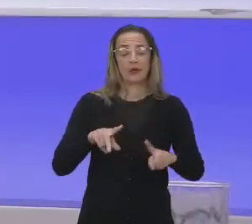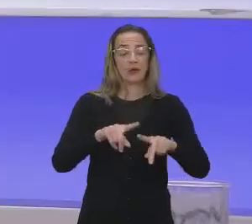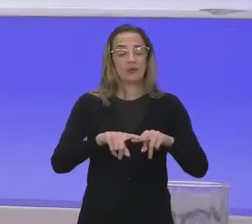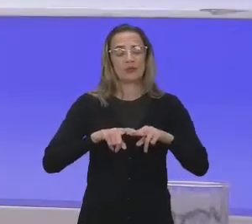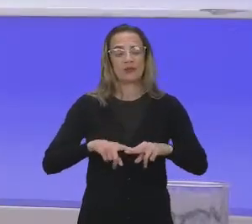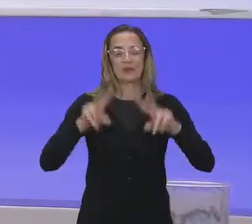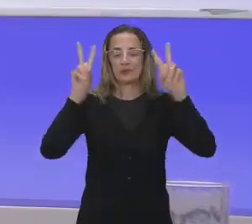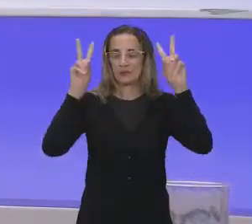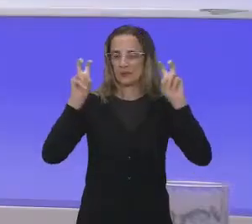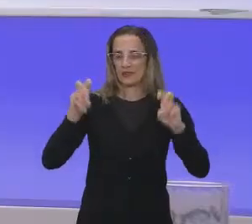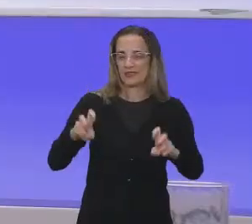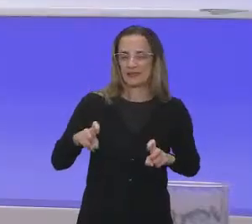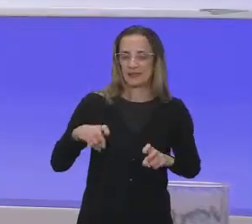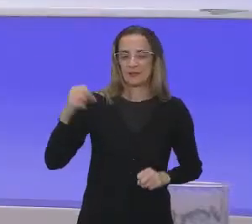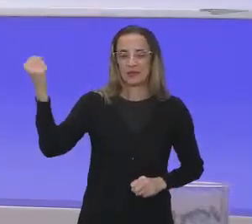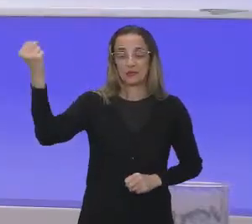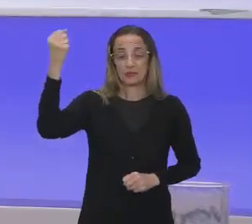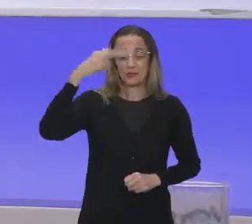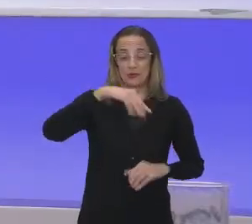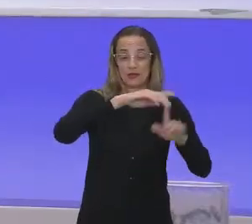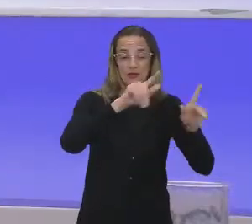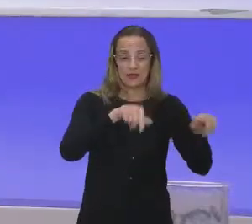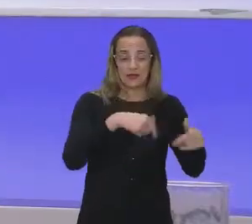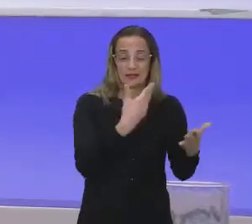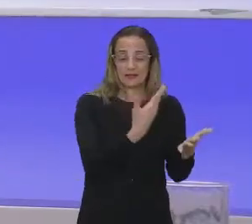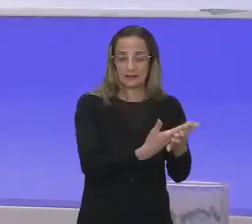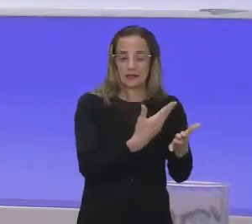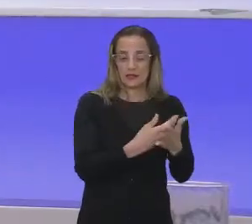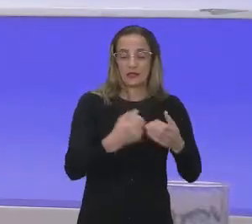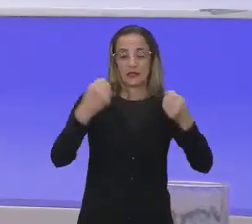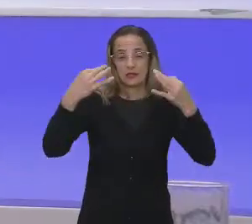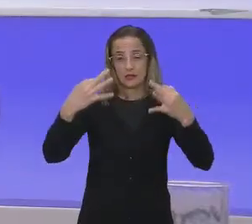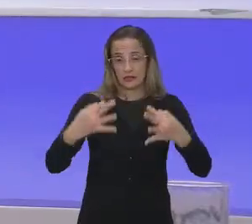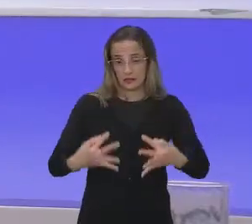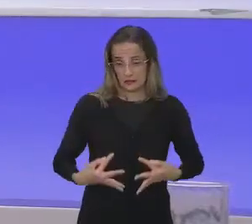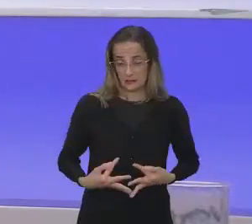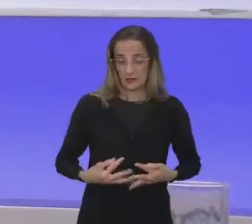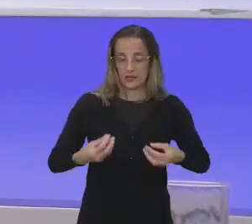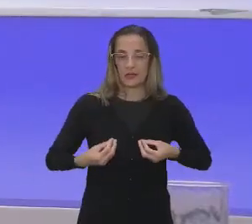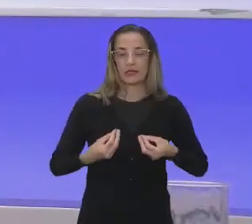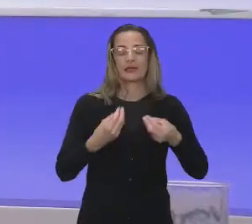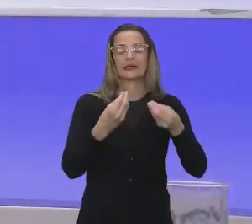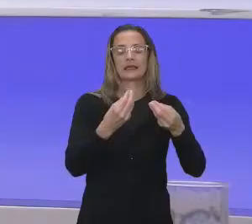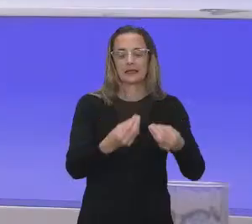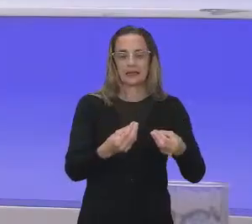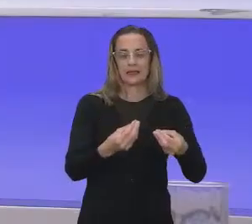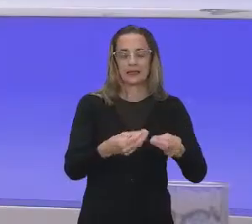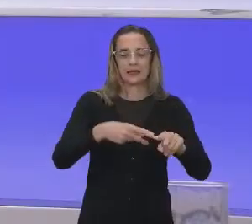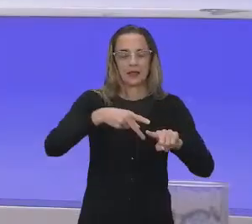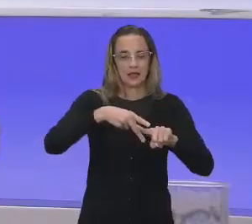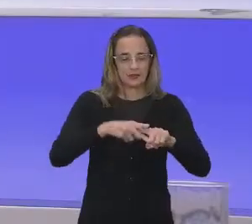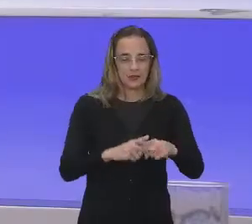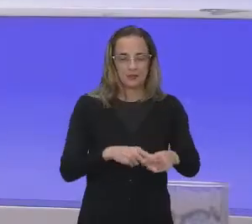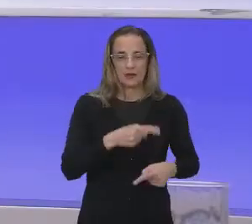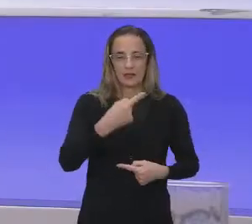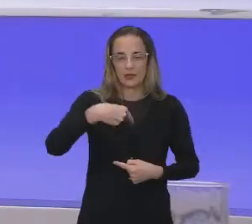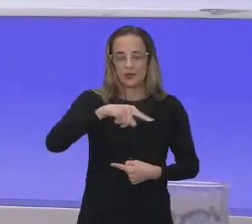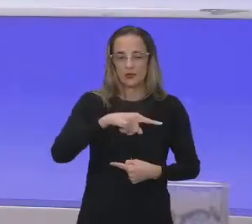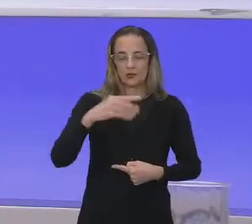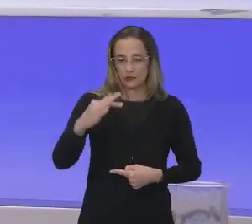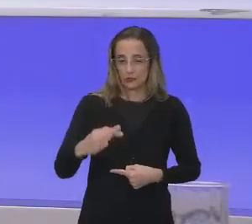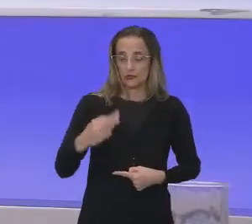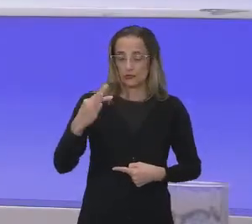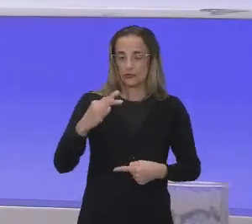aqui é do sol à sala de aula. Porque falar sobre eficiência é entregar ferramentas para que a gente mude o